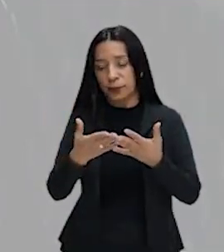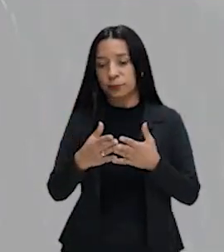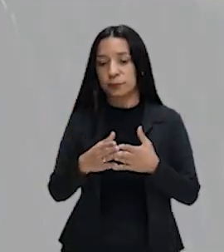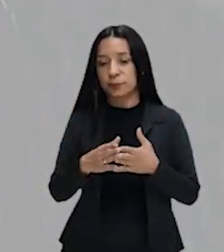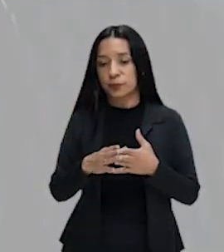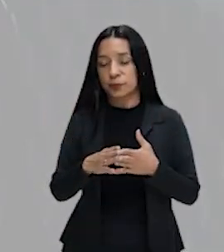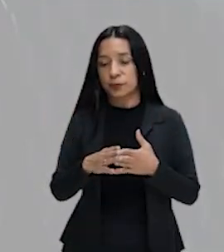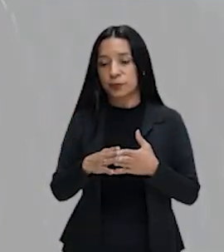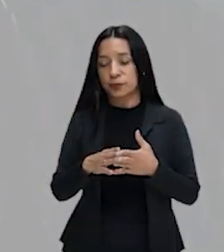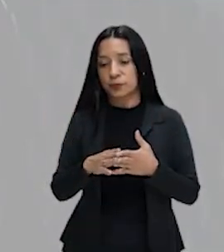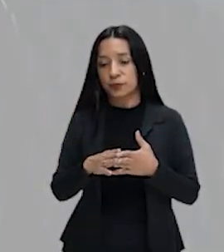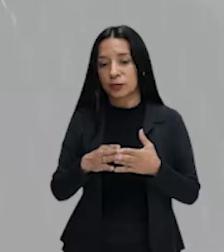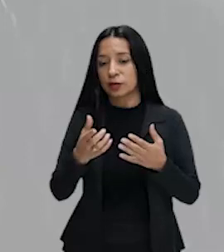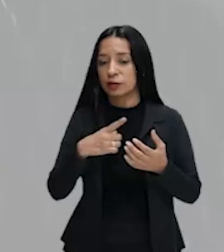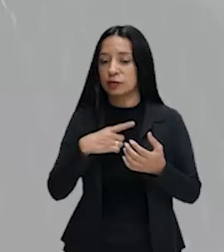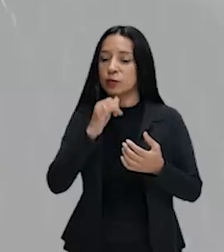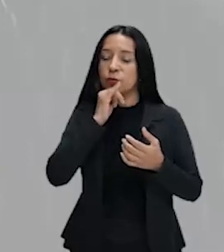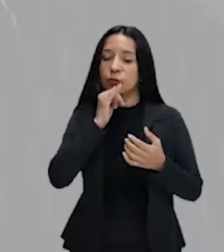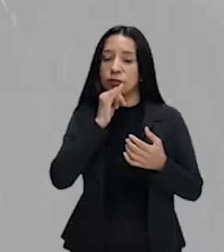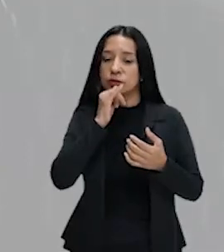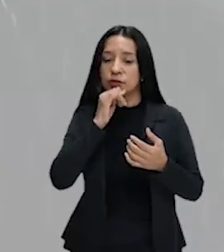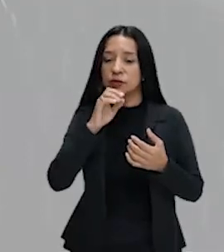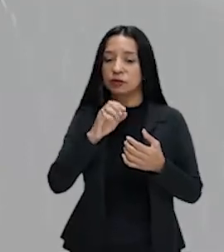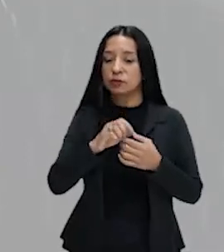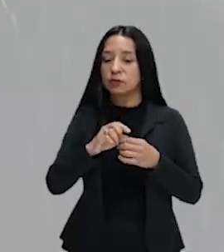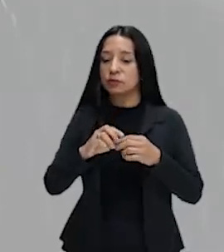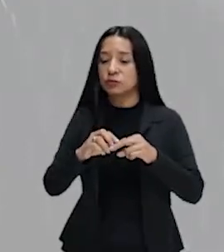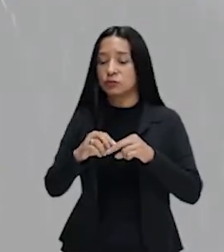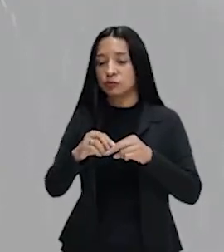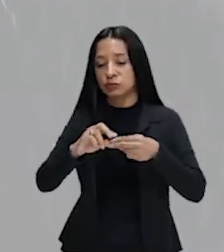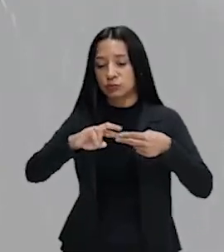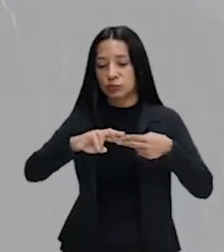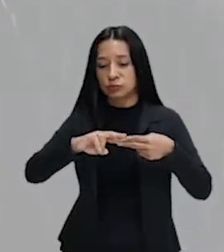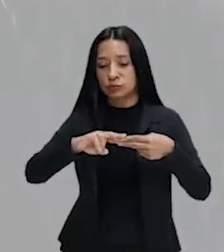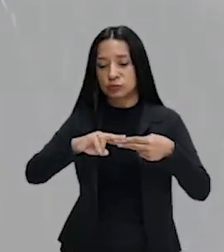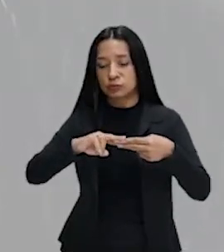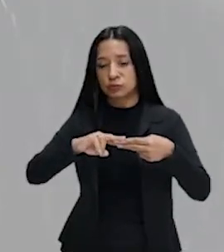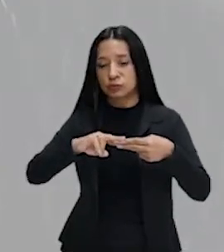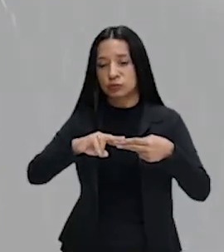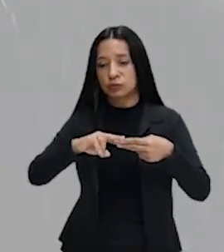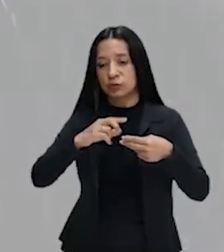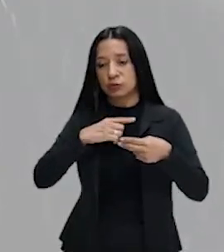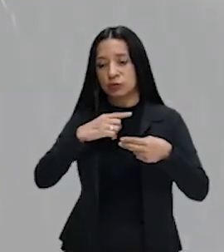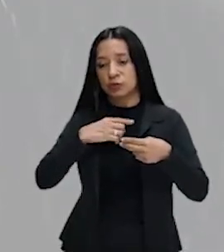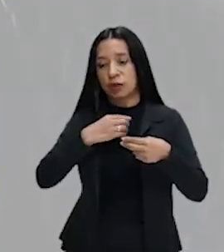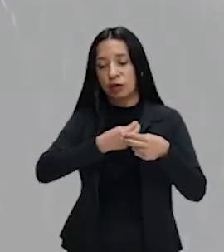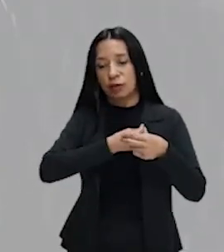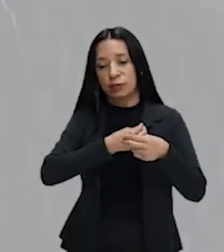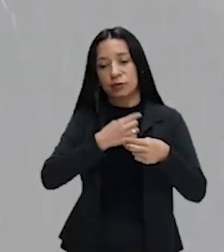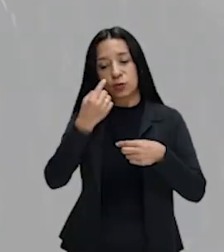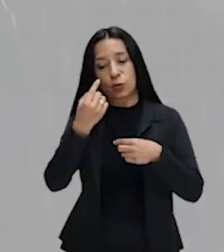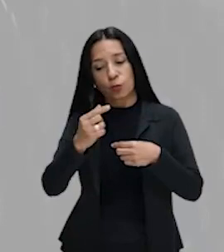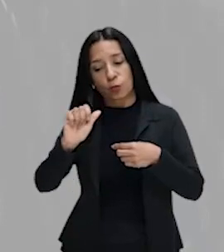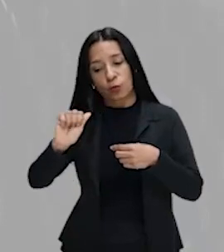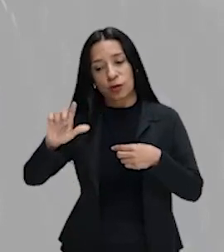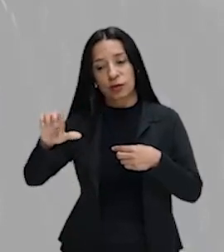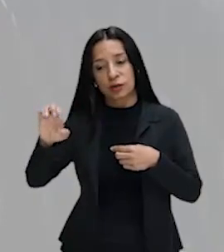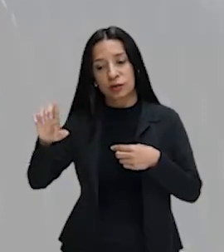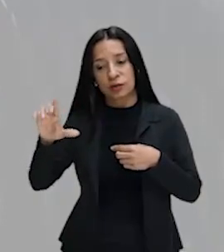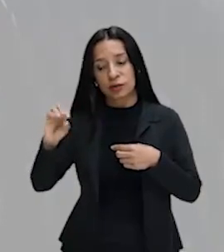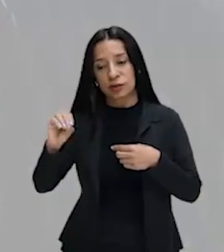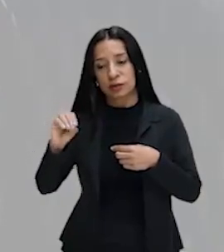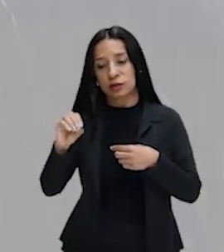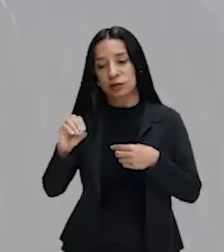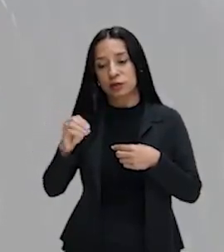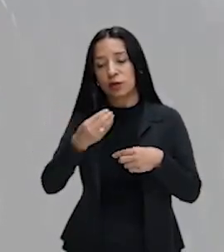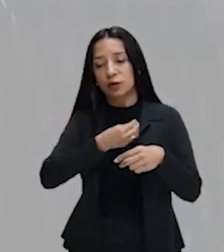estou tendo um exemplo de epistasia dominante, ou seja, quando ocorre a presença de um único alelo e a